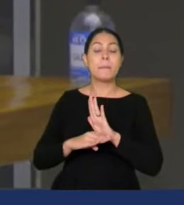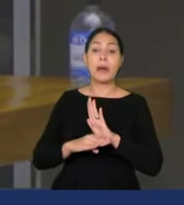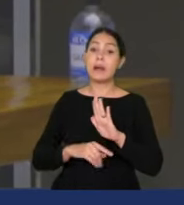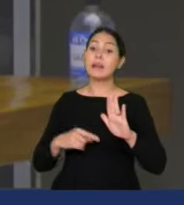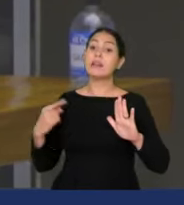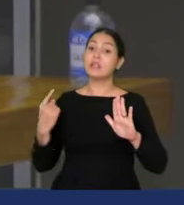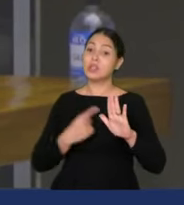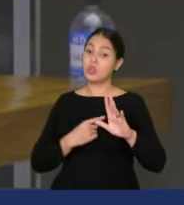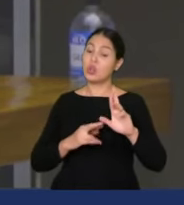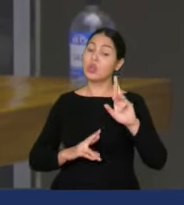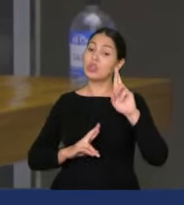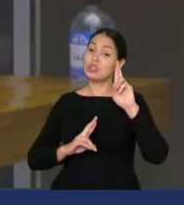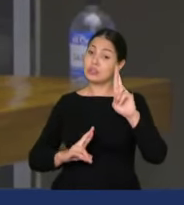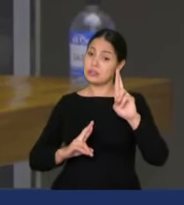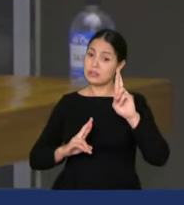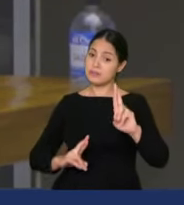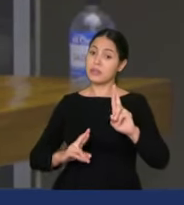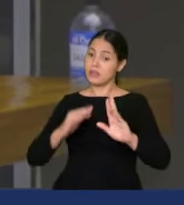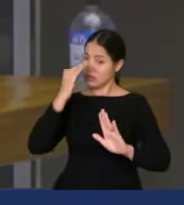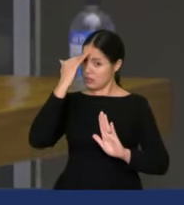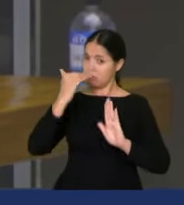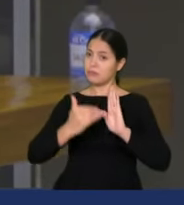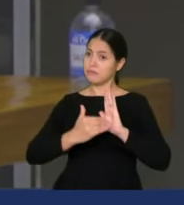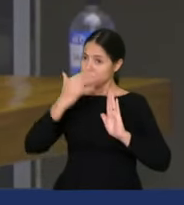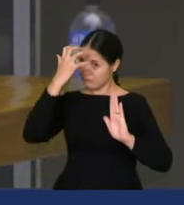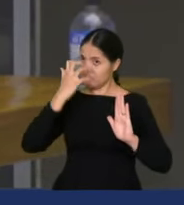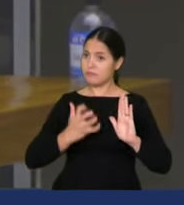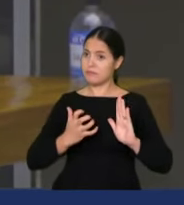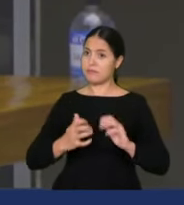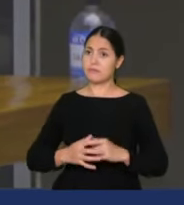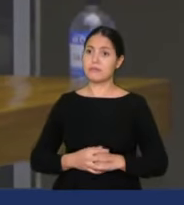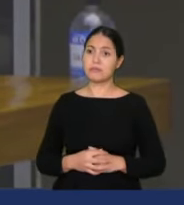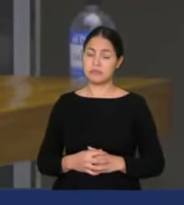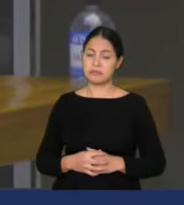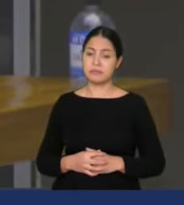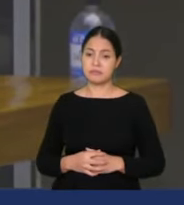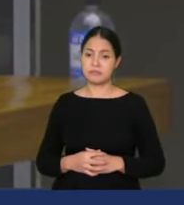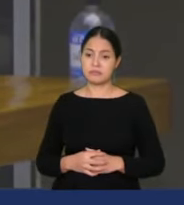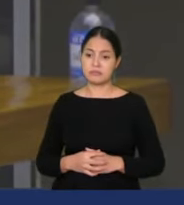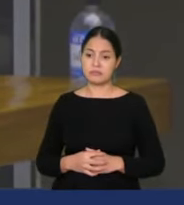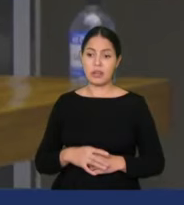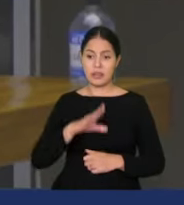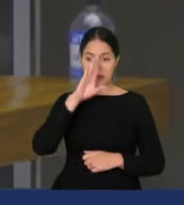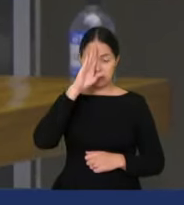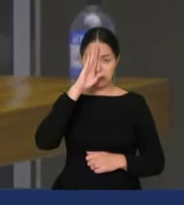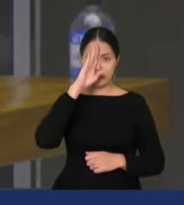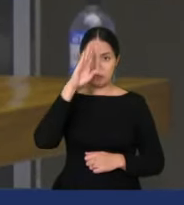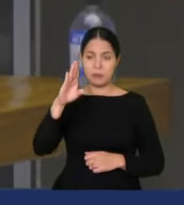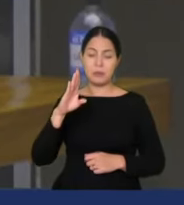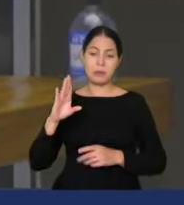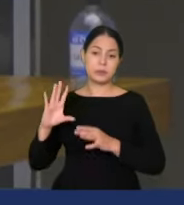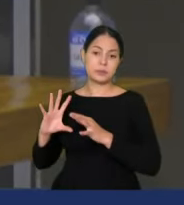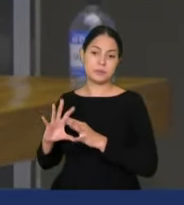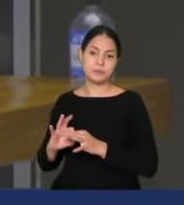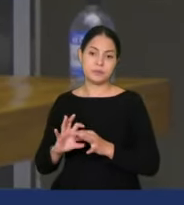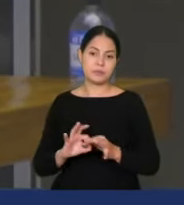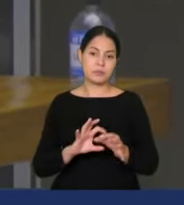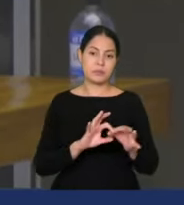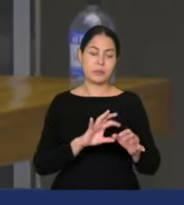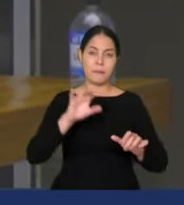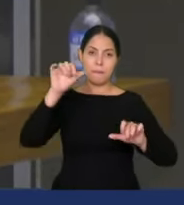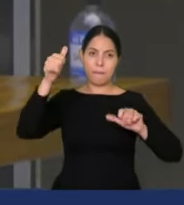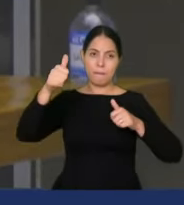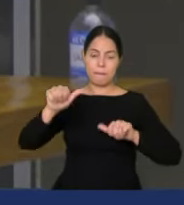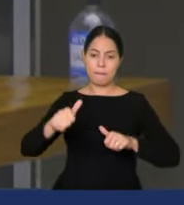que sejam levadas a sério, principalmente a determinação de rever a